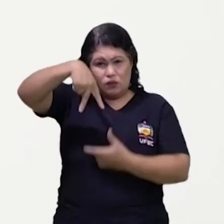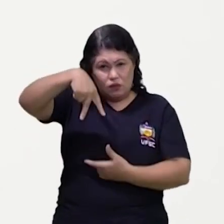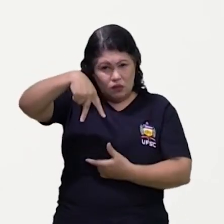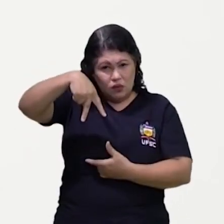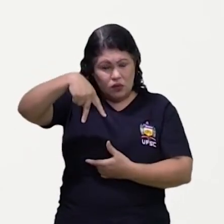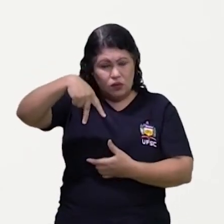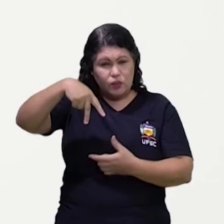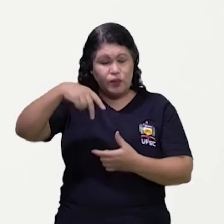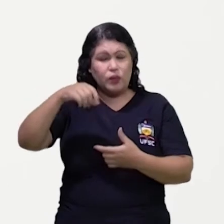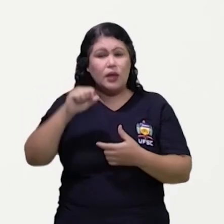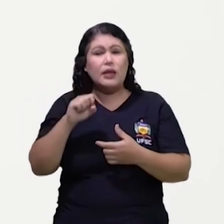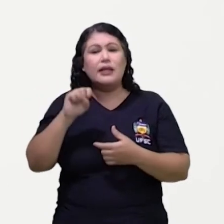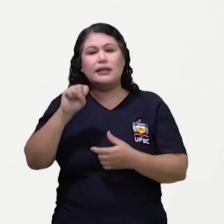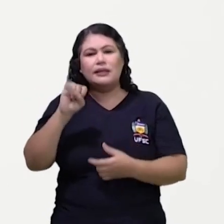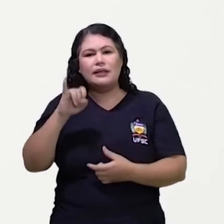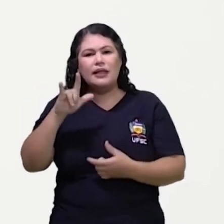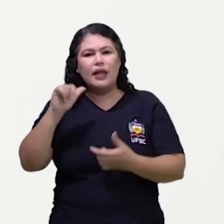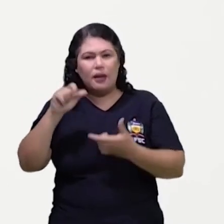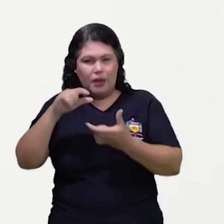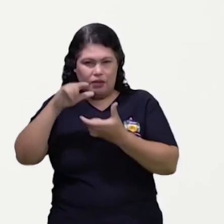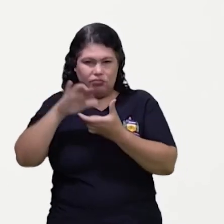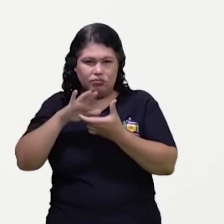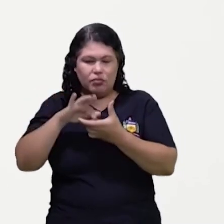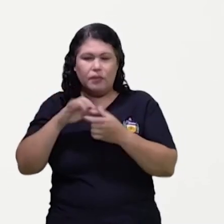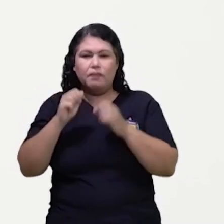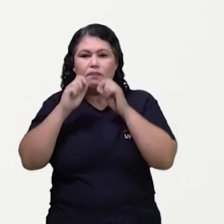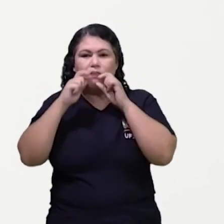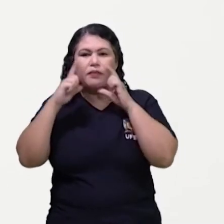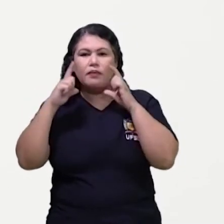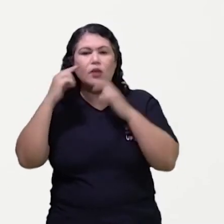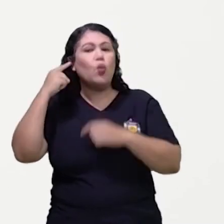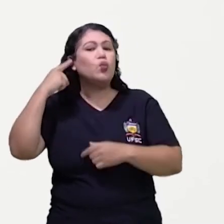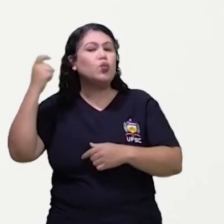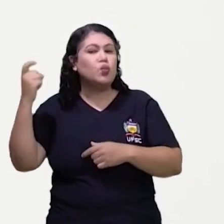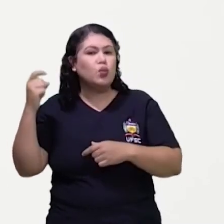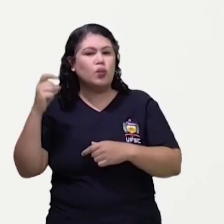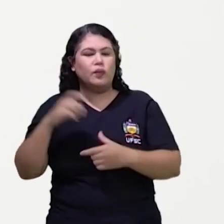Sílabas tônicas abertas é o agudo.